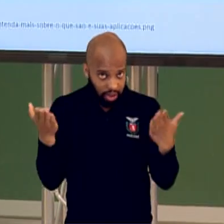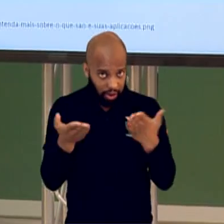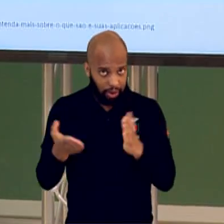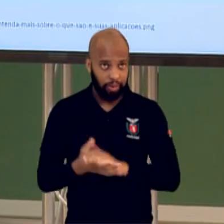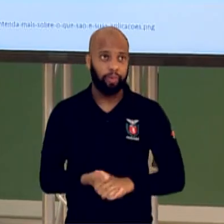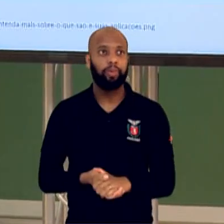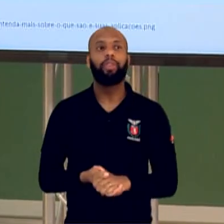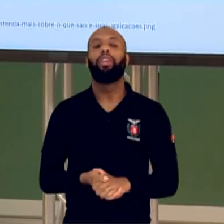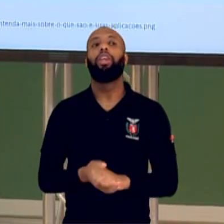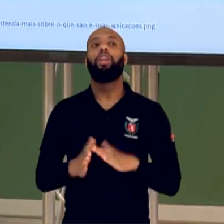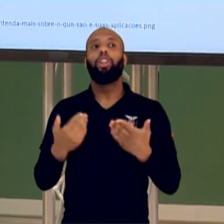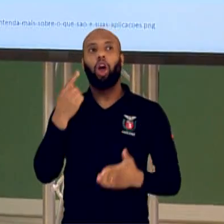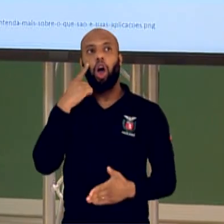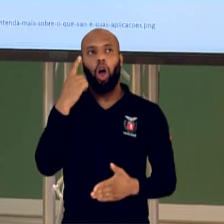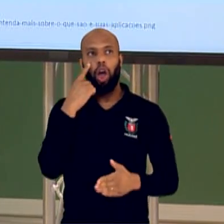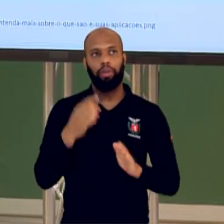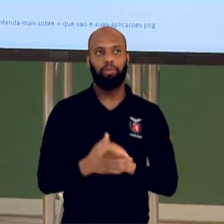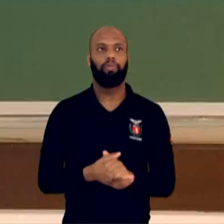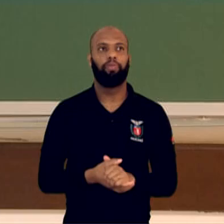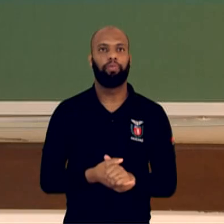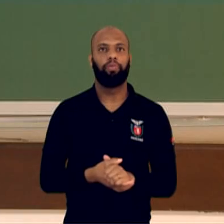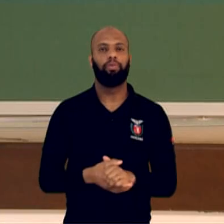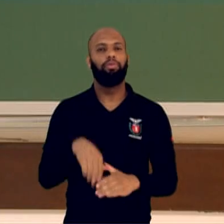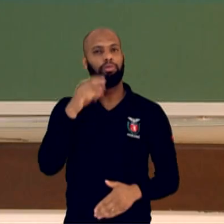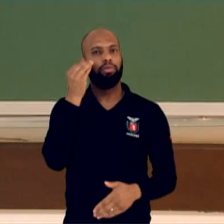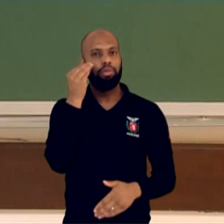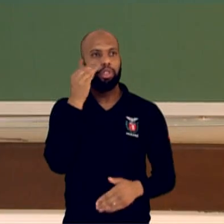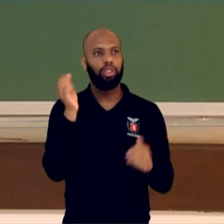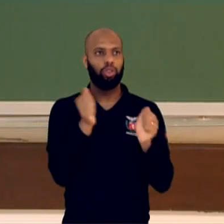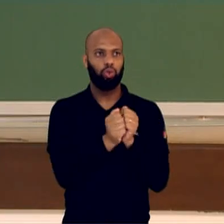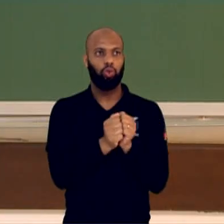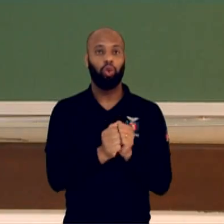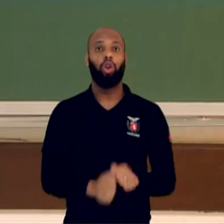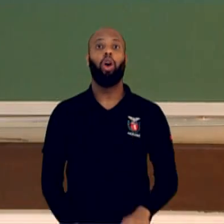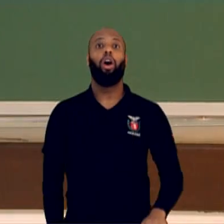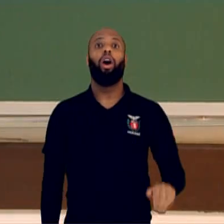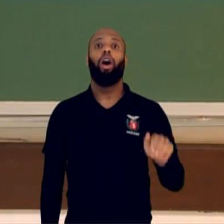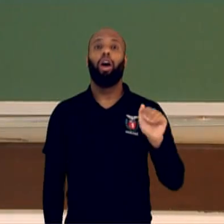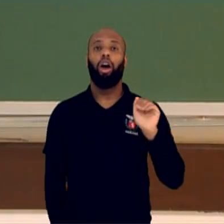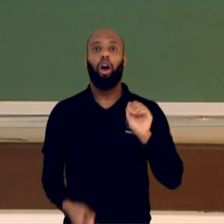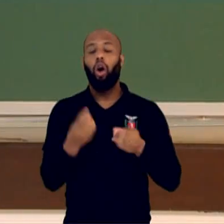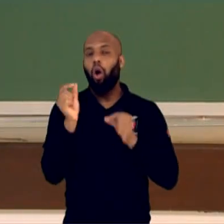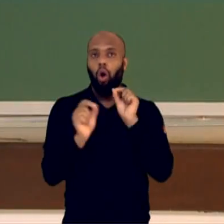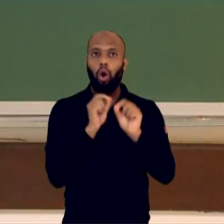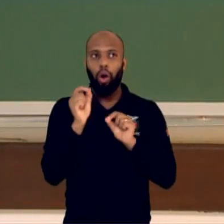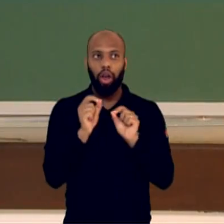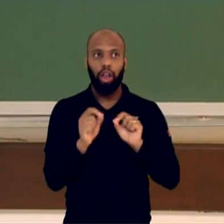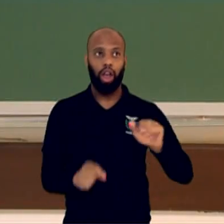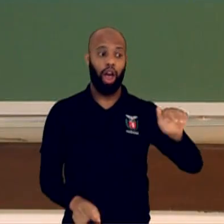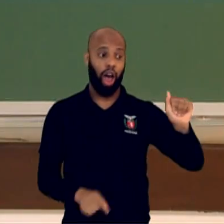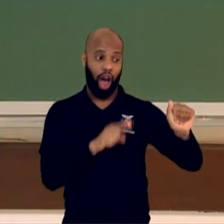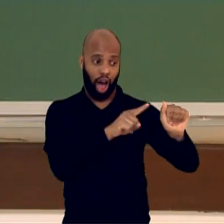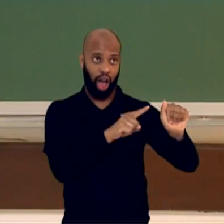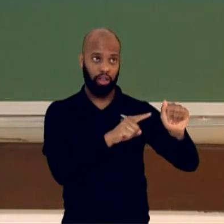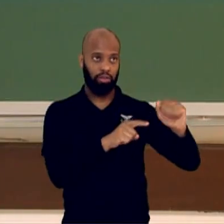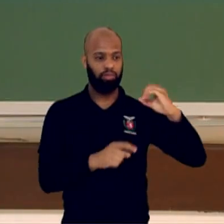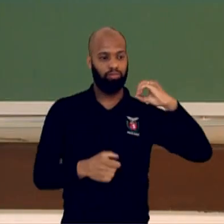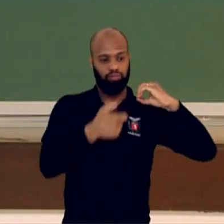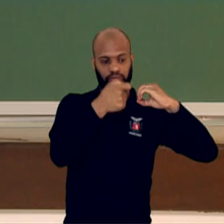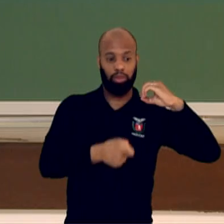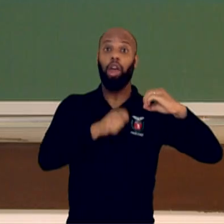são? Então, vamos só olhando esse desenho, vamos tentar lembrar junto. Então, primeira diferença básica, a fixa está fixa, a